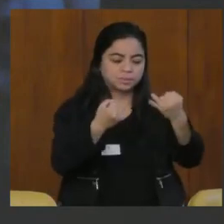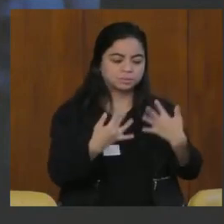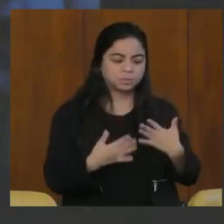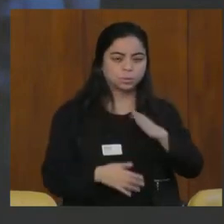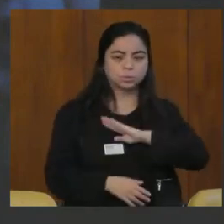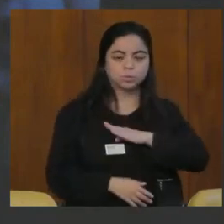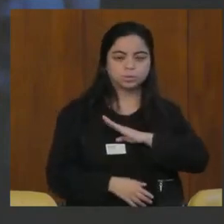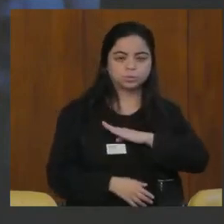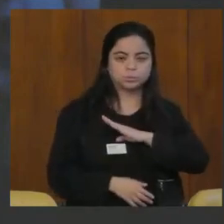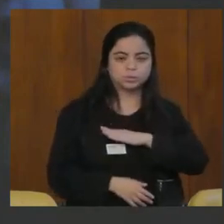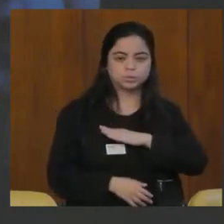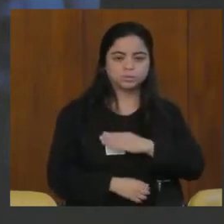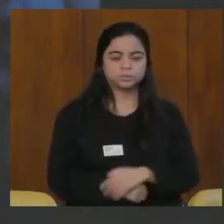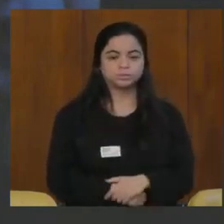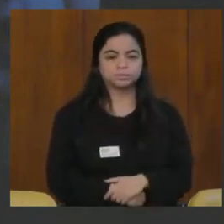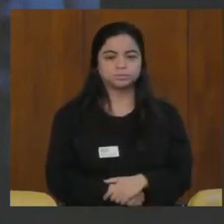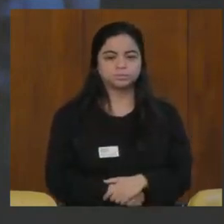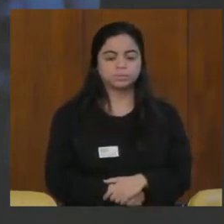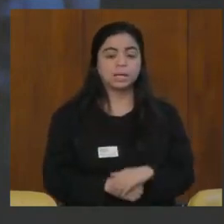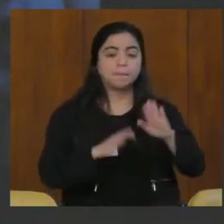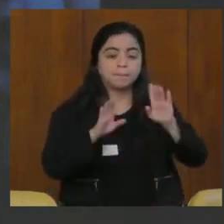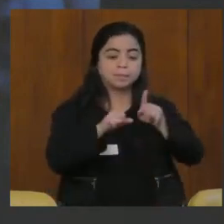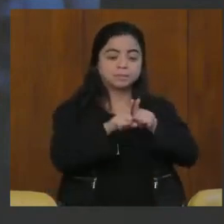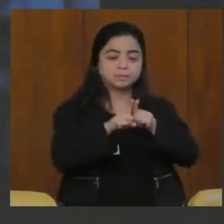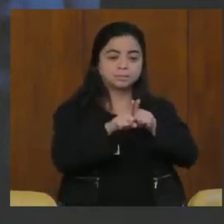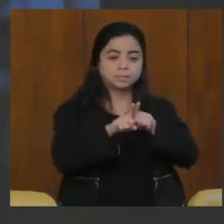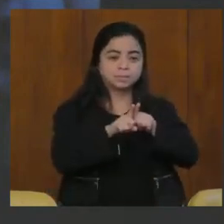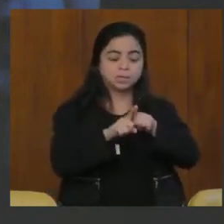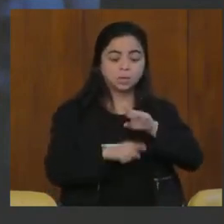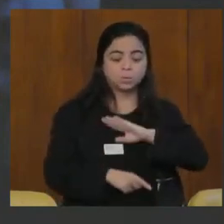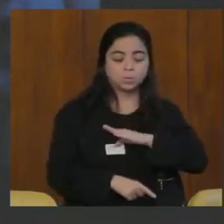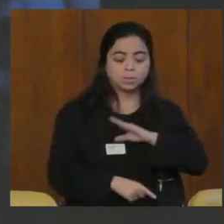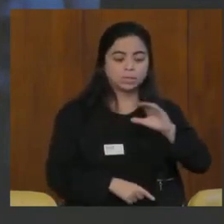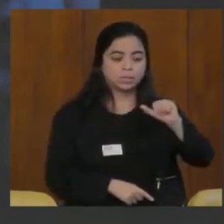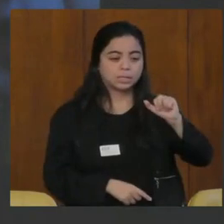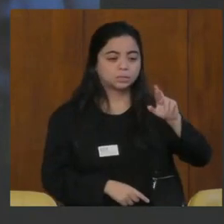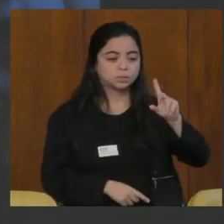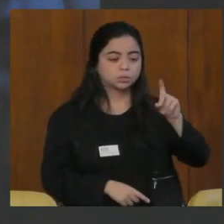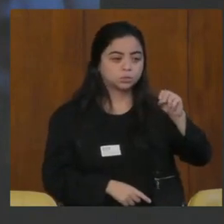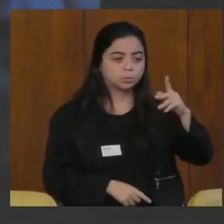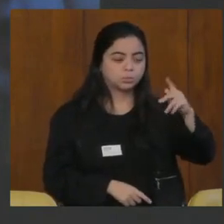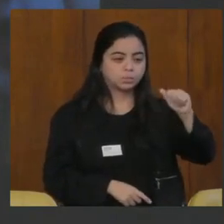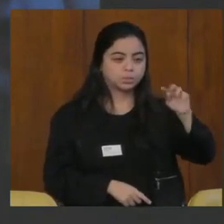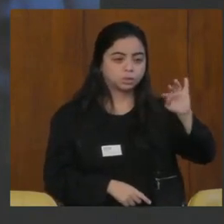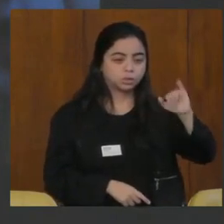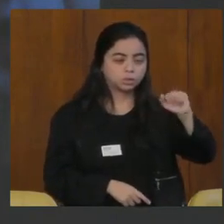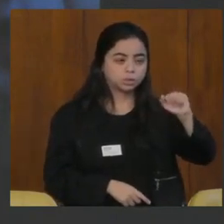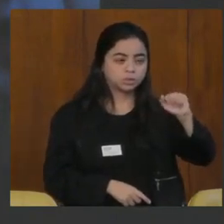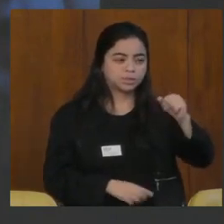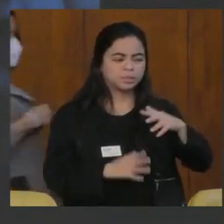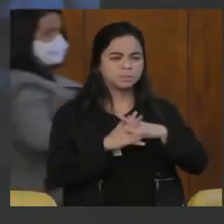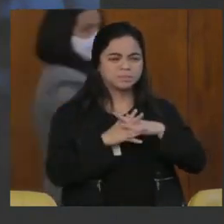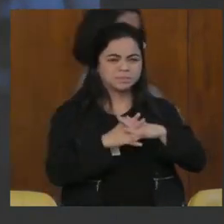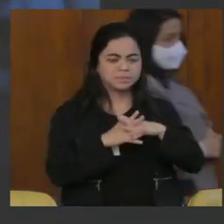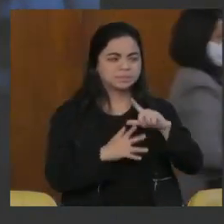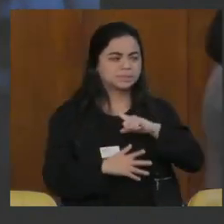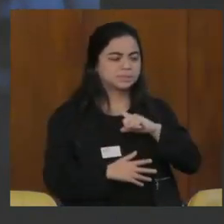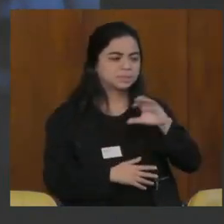cardiopatia cianótica. Ao mesmo tempo, ela é uma cardiopatia mais complexa, que ela tem o CIV,